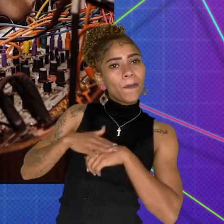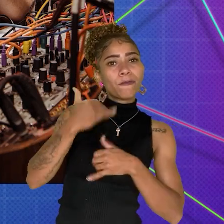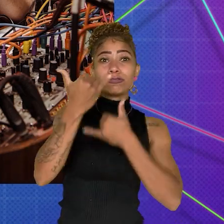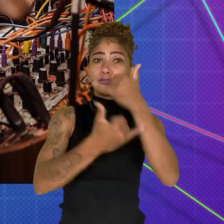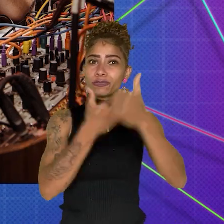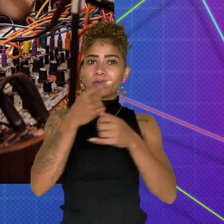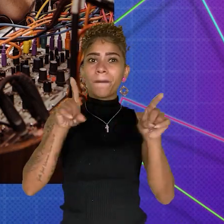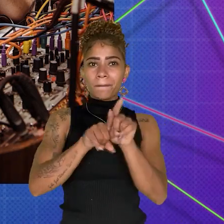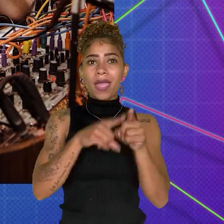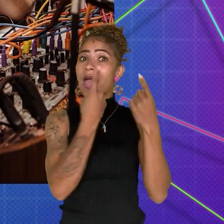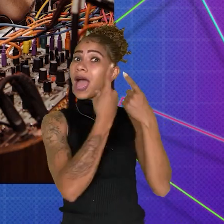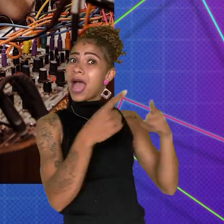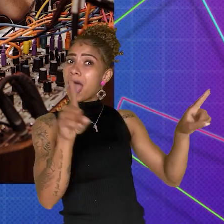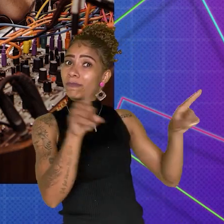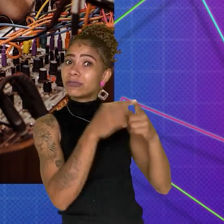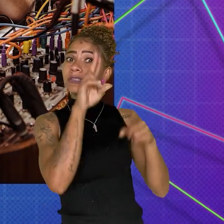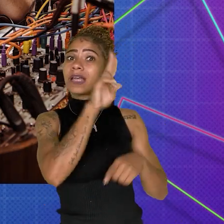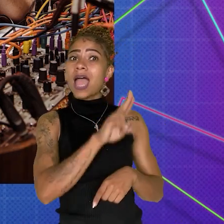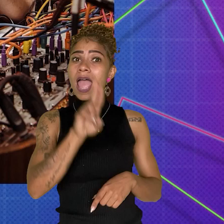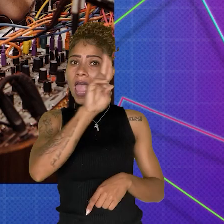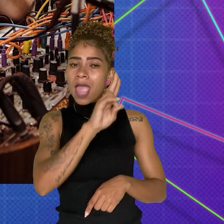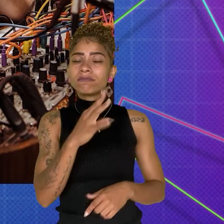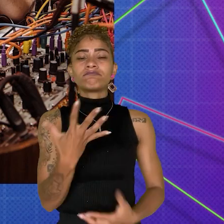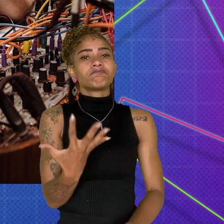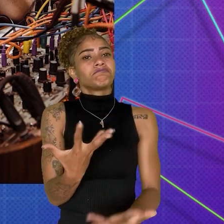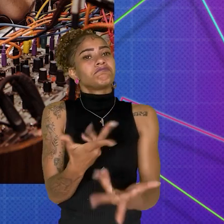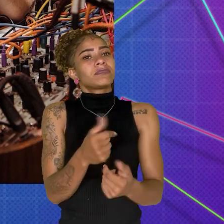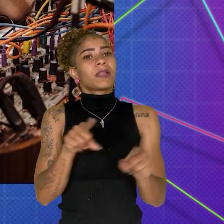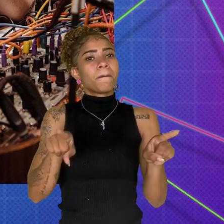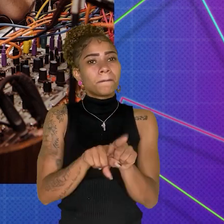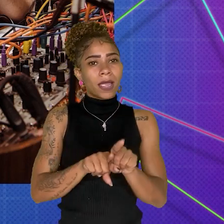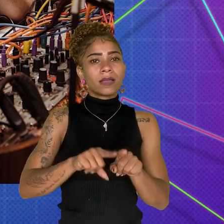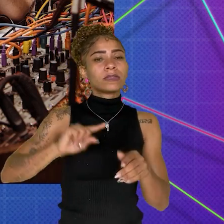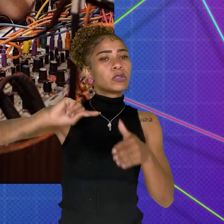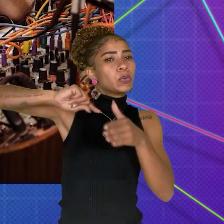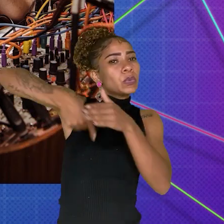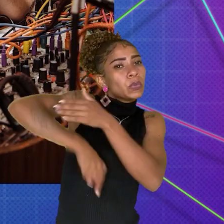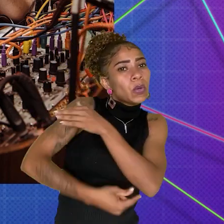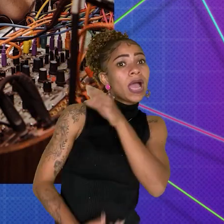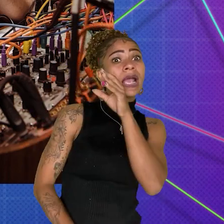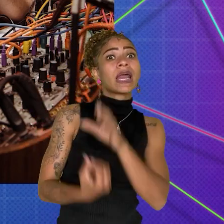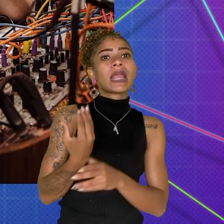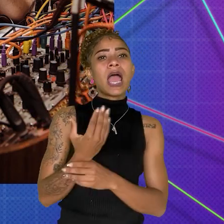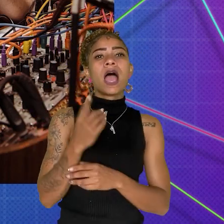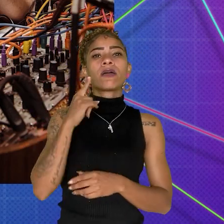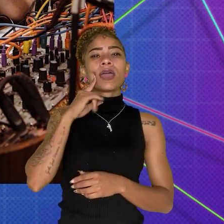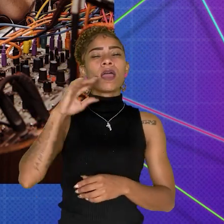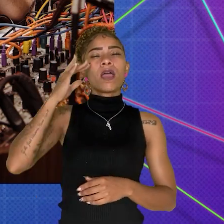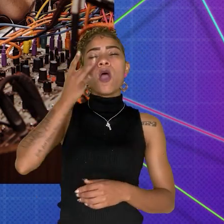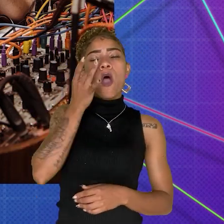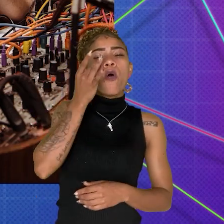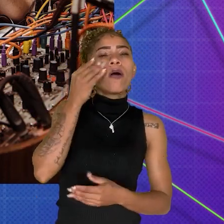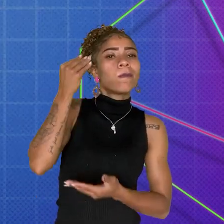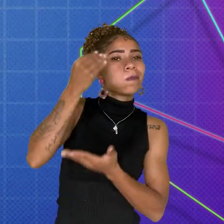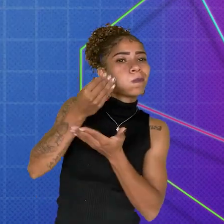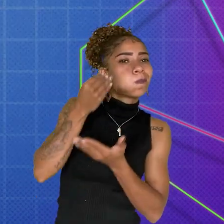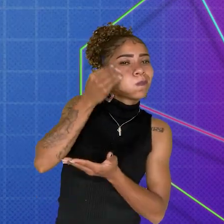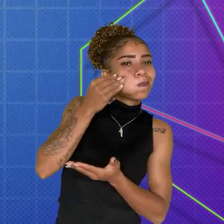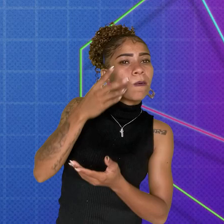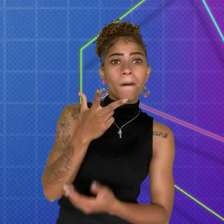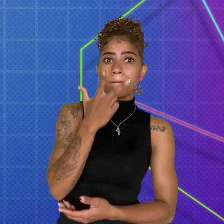e Hitman. Sua música é frequentemente descrita como evocativa e atmosférica, ajudando a criar a sensação de imersão nos